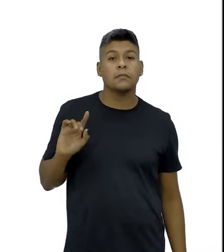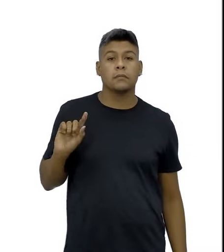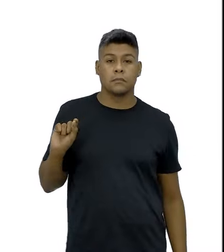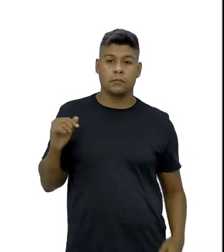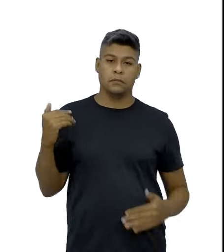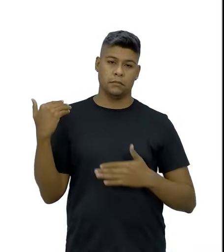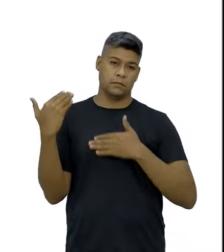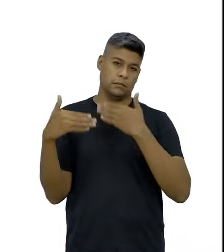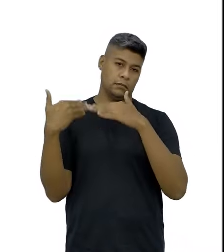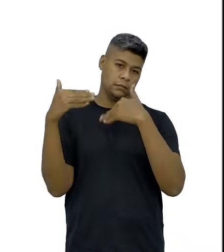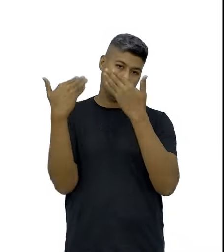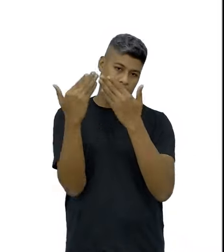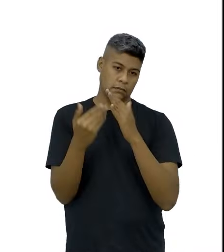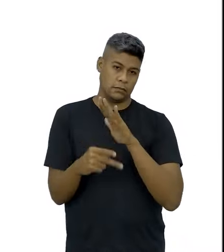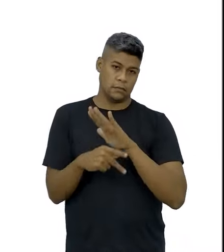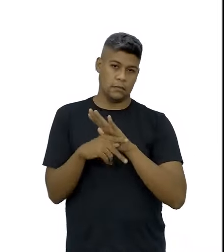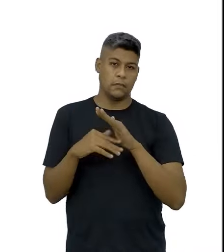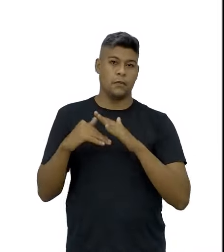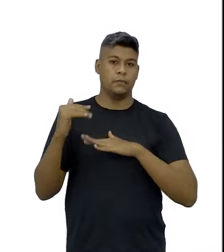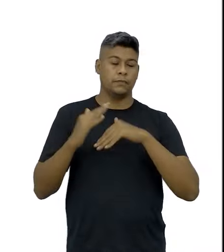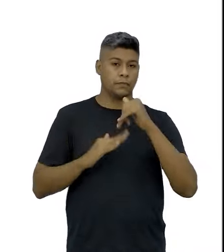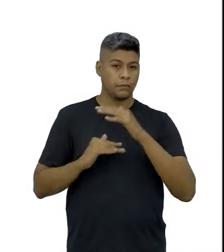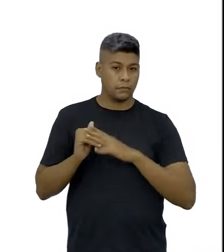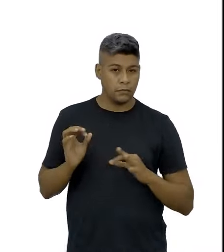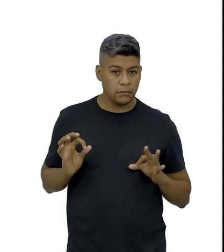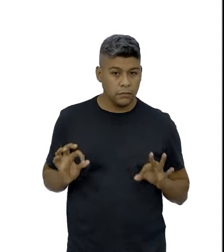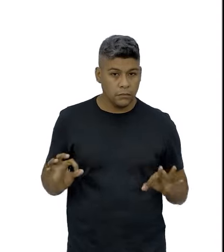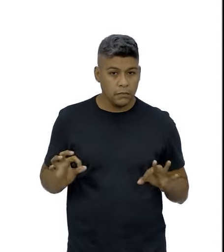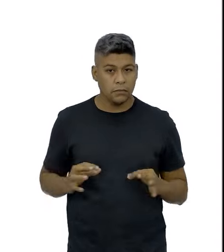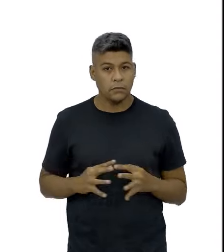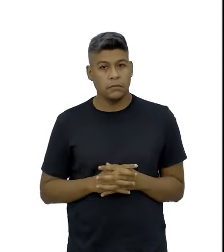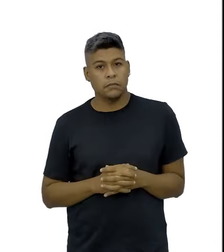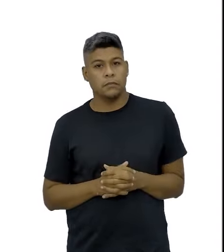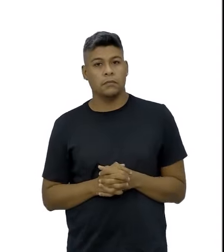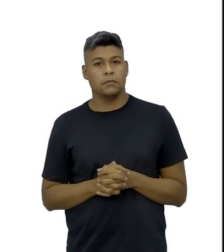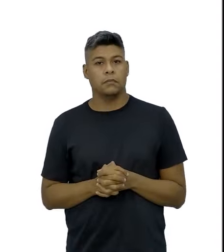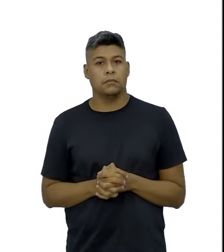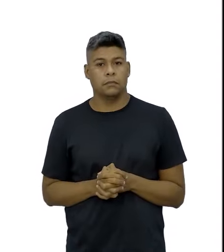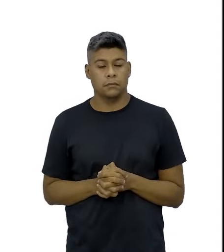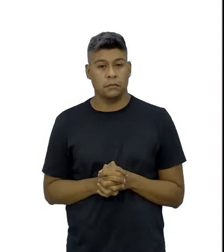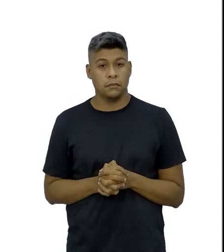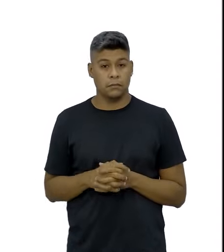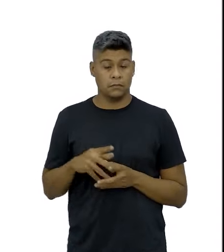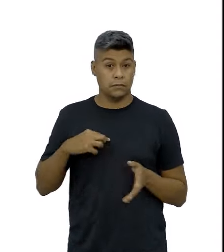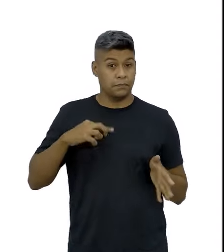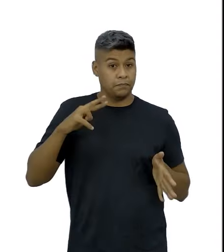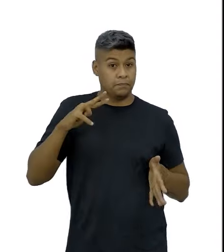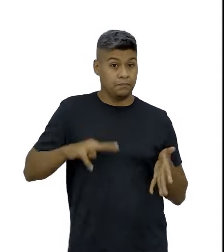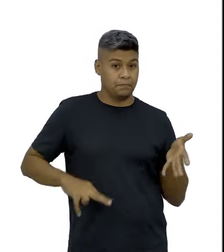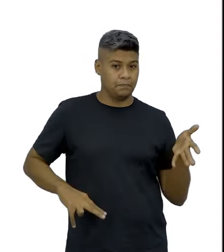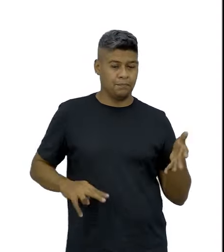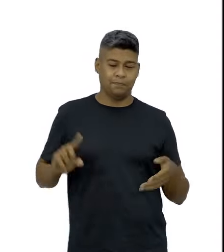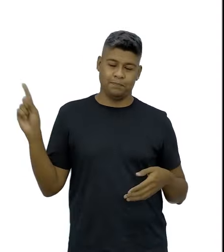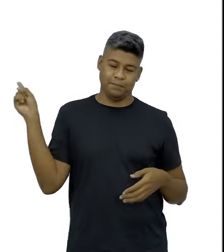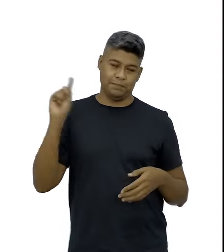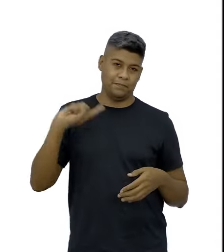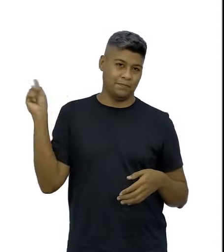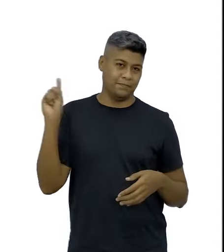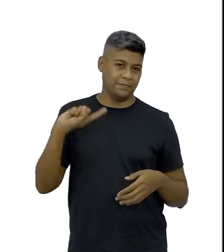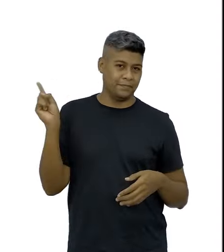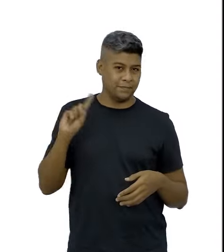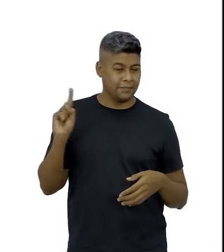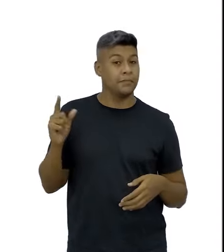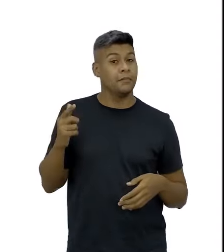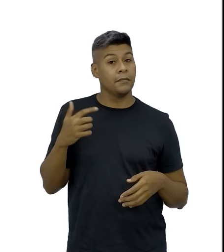o desenvolvimento das habilidades, tá? E eu não vou ler, obviamente, todas, mas